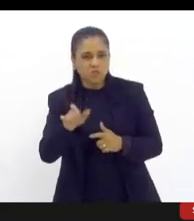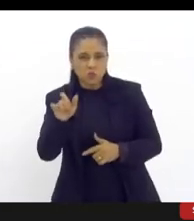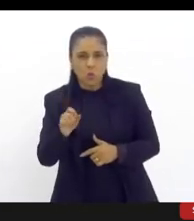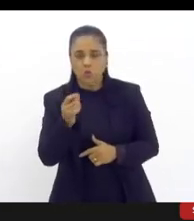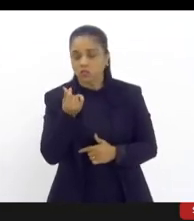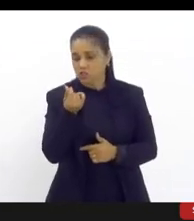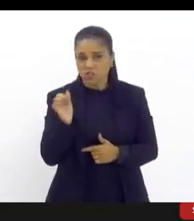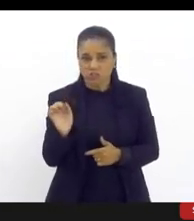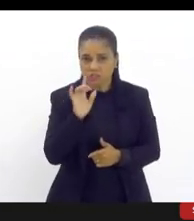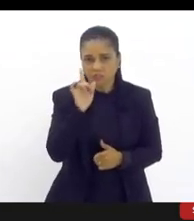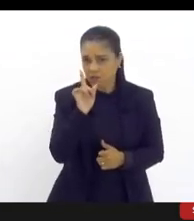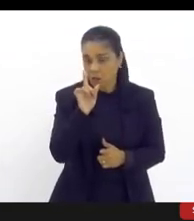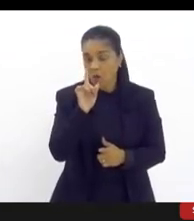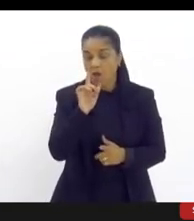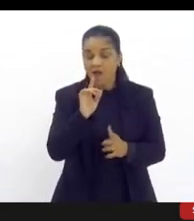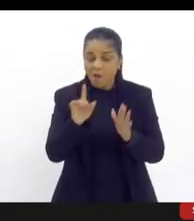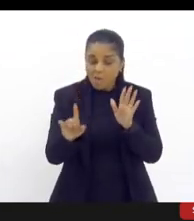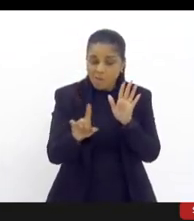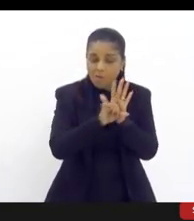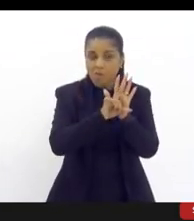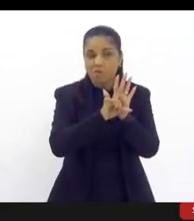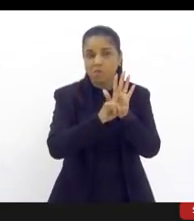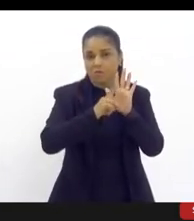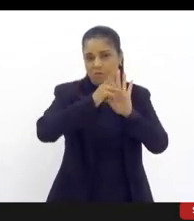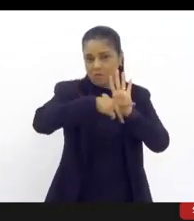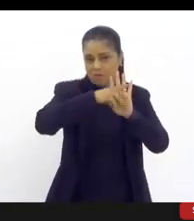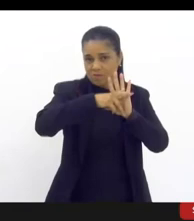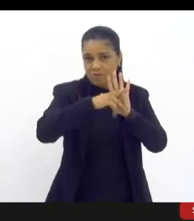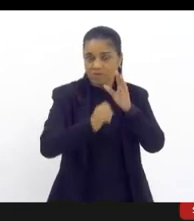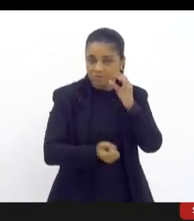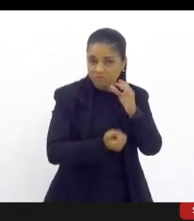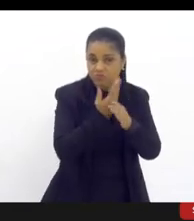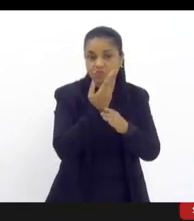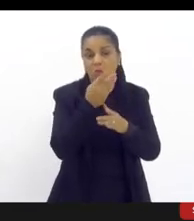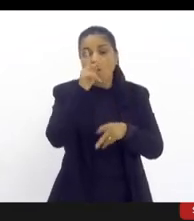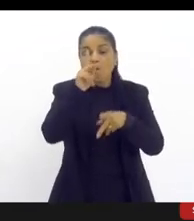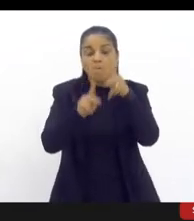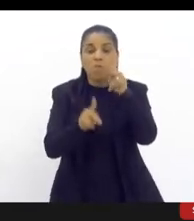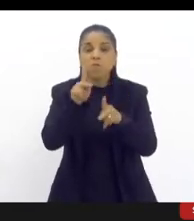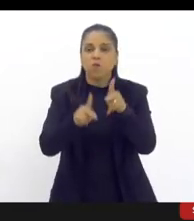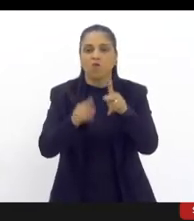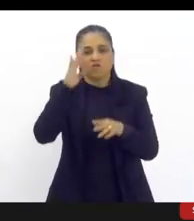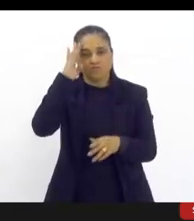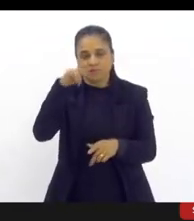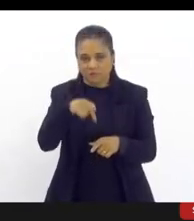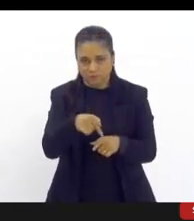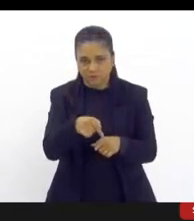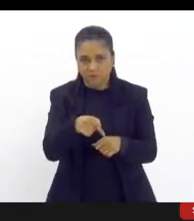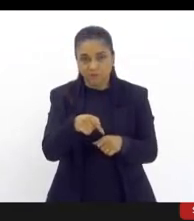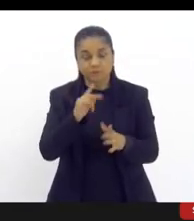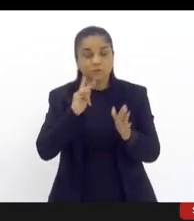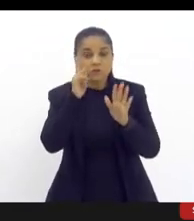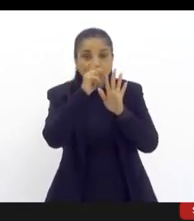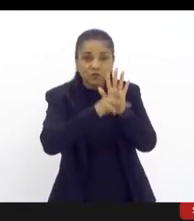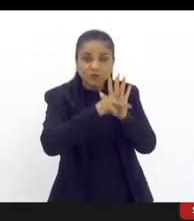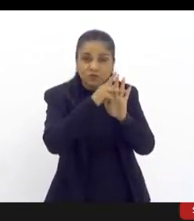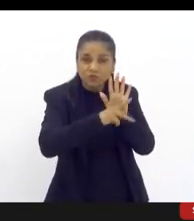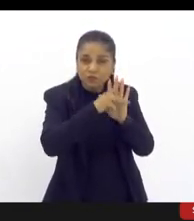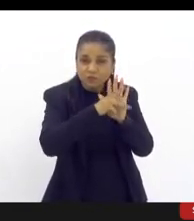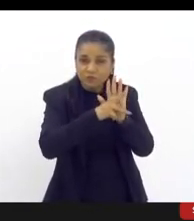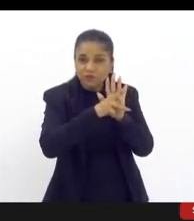projeto de lei para o nosso povo, tem que ter esse sentimento que o senhor tem também. Então, nossos projetos, eles têm que